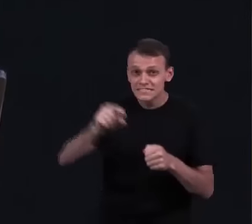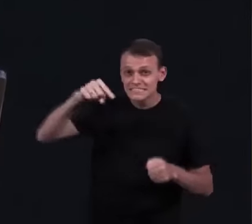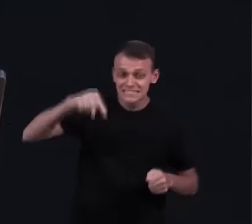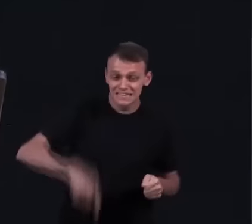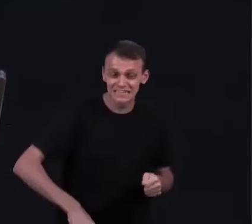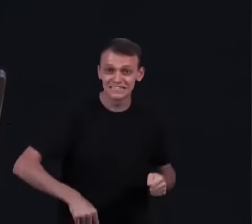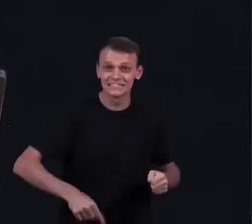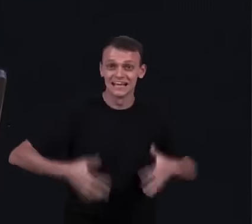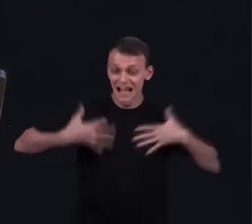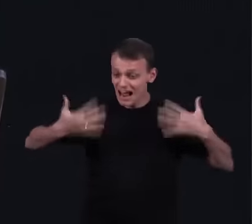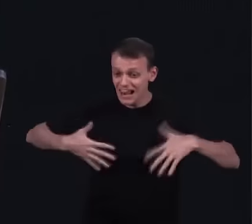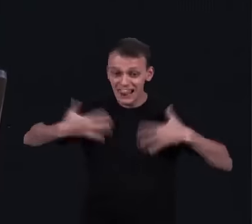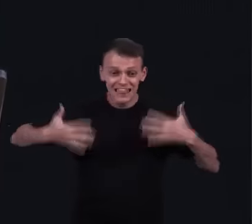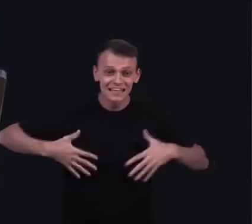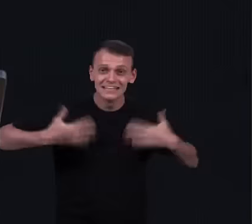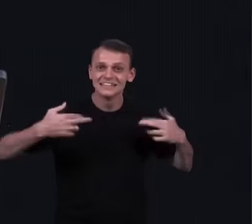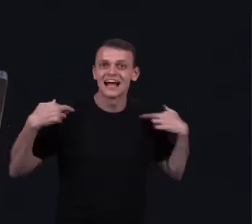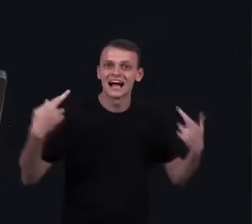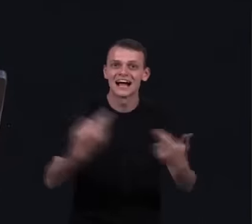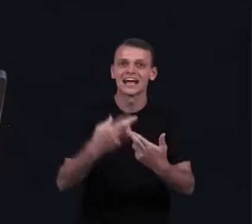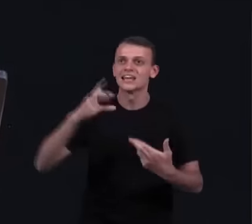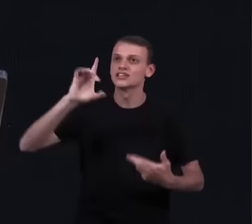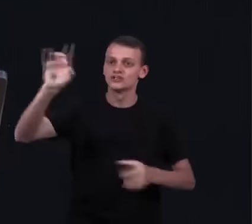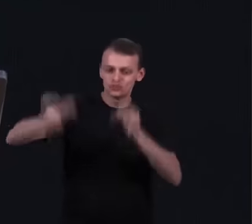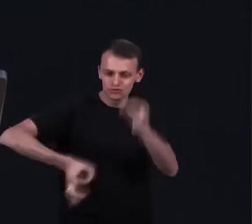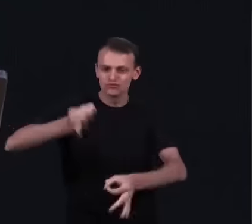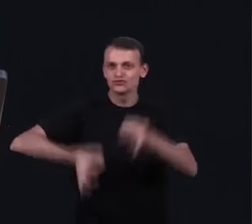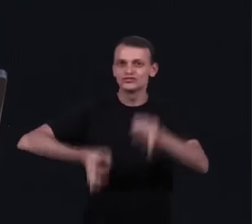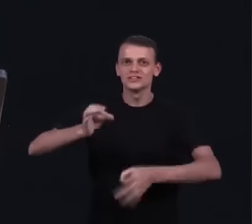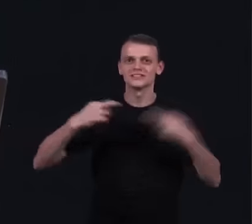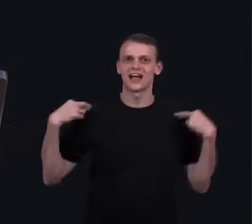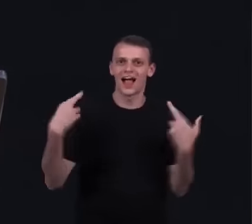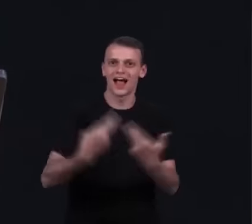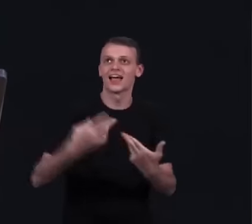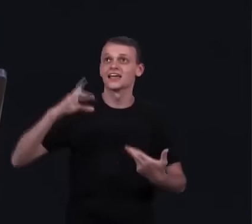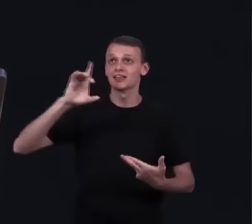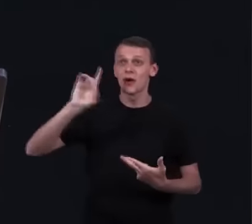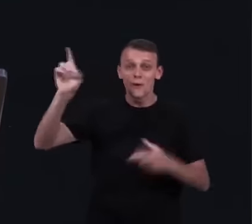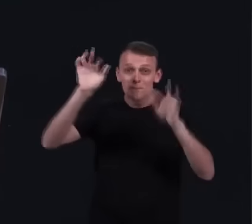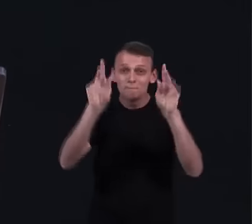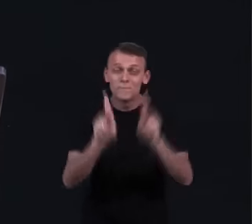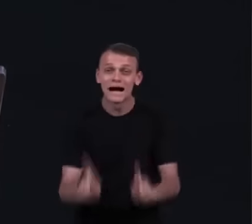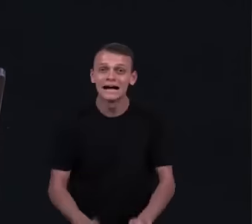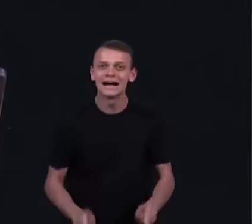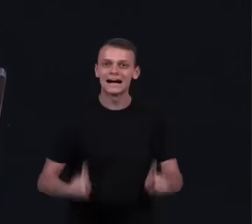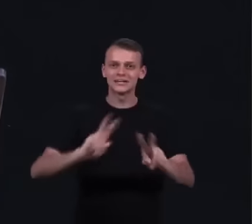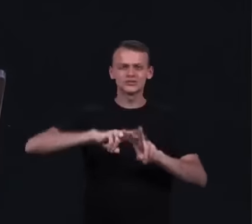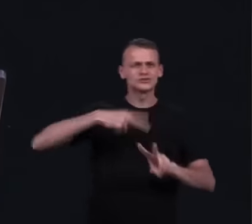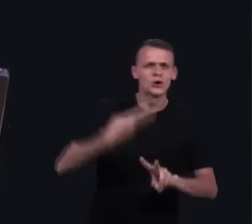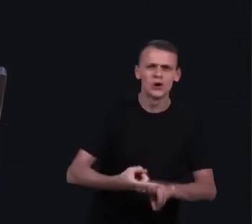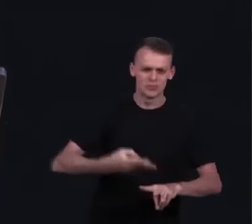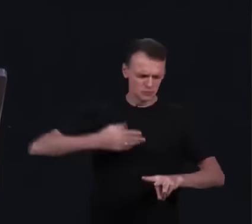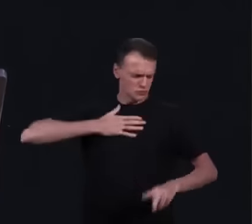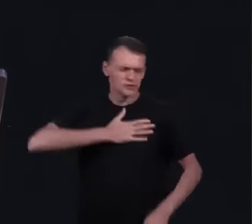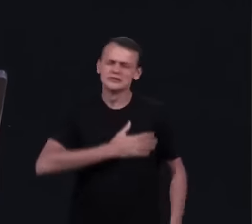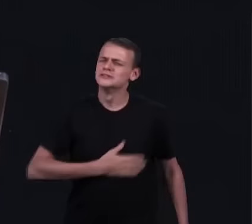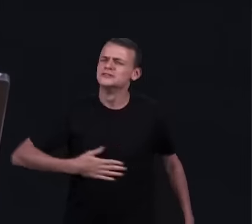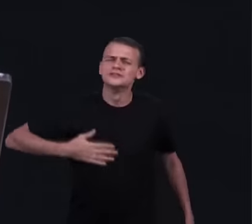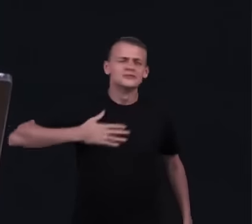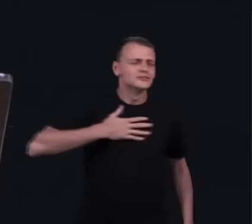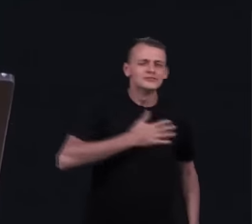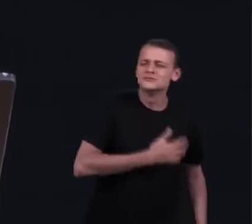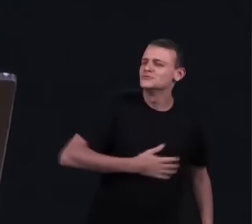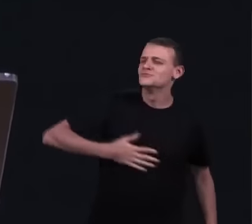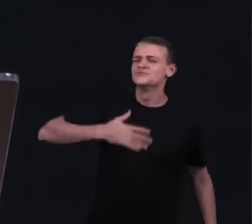distribuir alegria, que é o reino de Deus, justiça, que é o reino de Deus, paz, que é o reino de Deus, gozo no Espírito